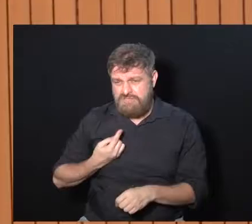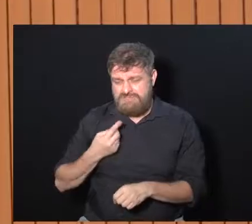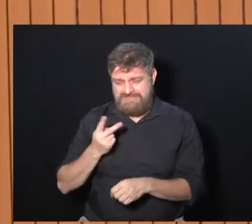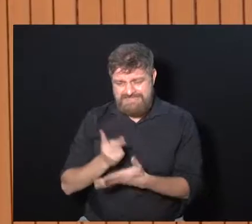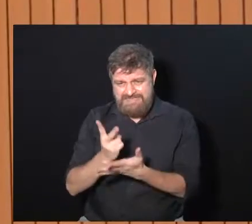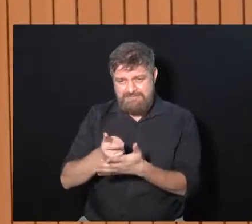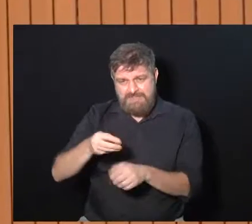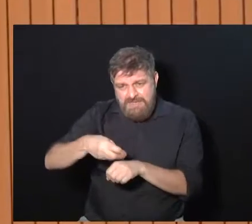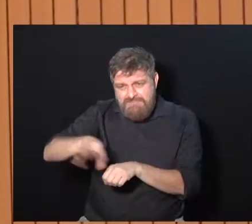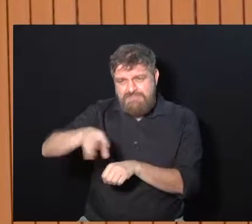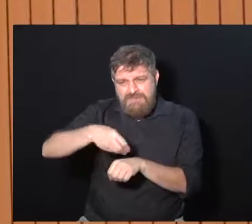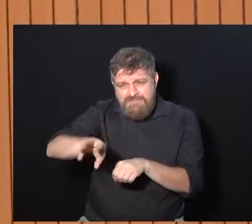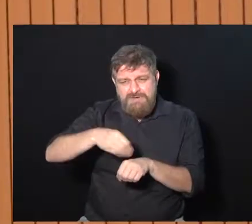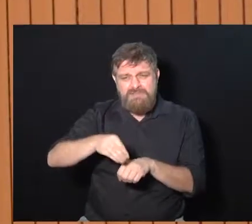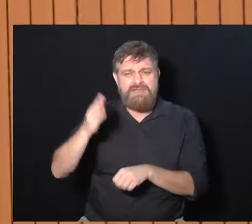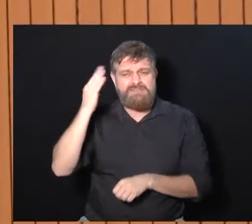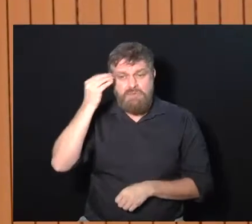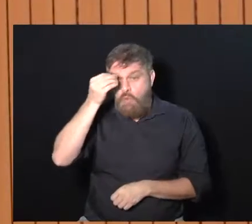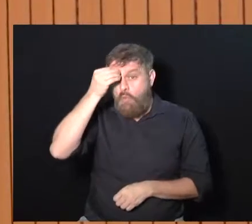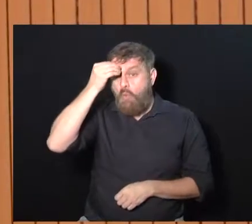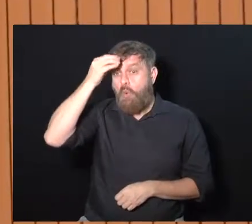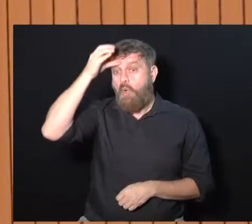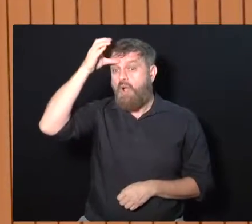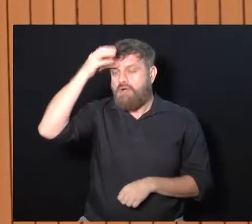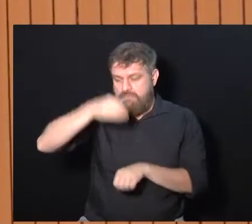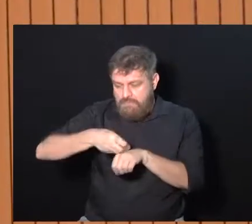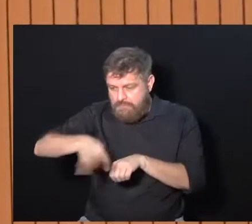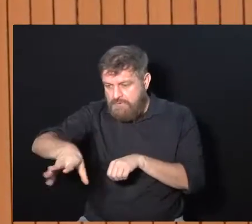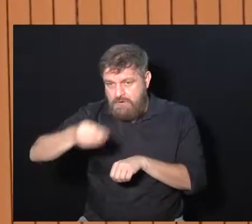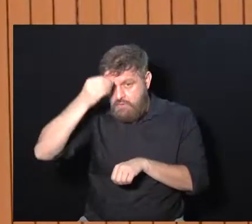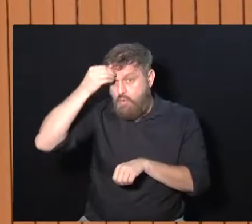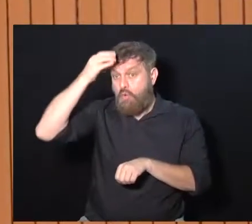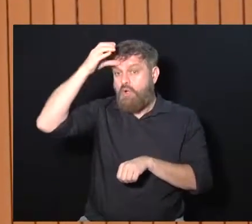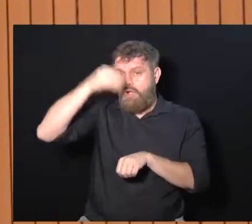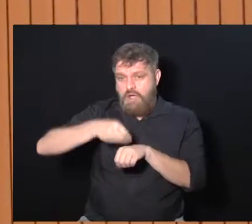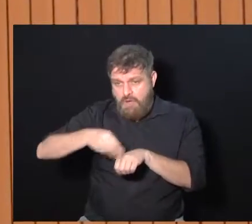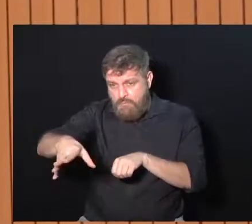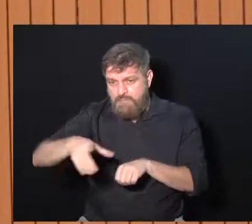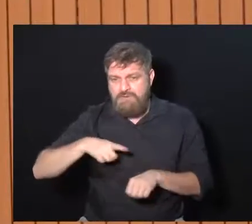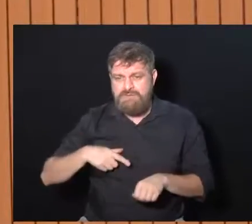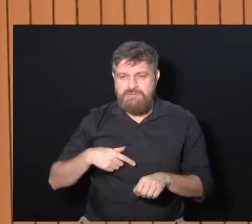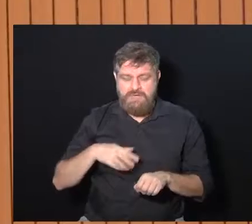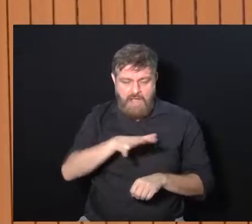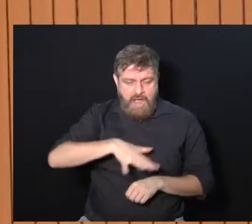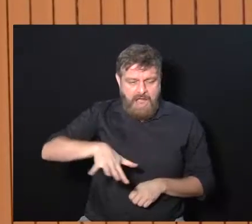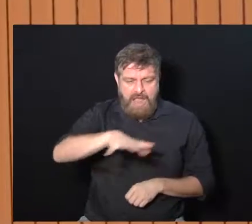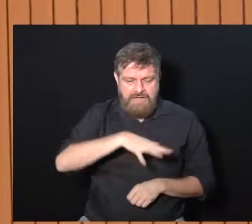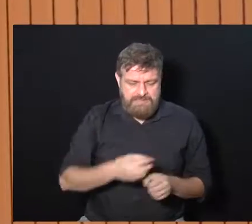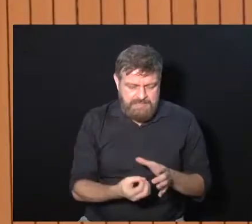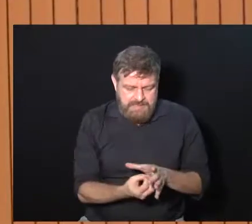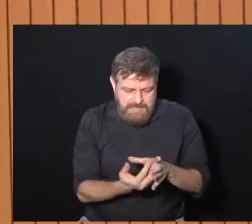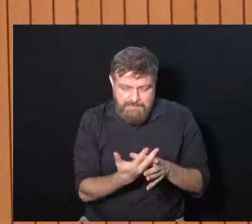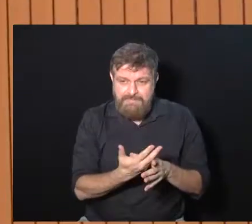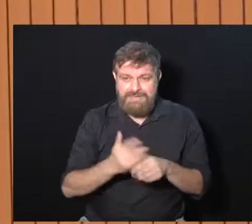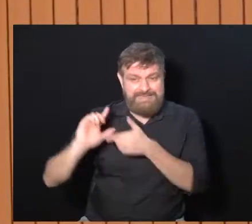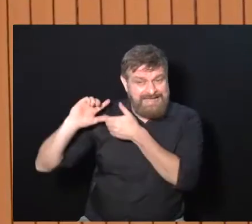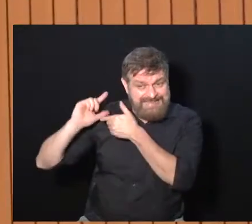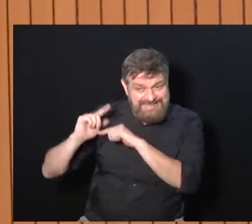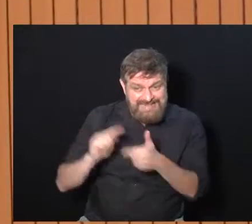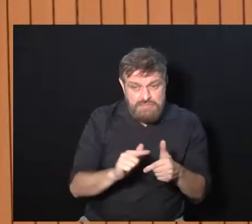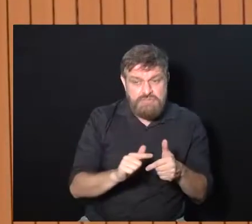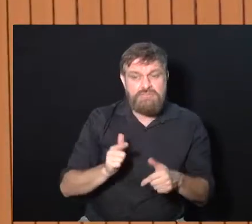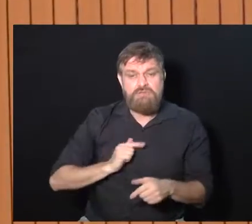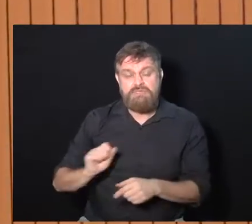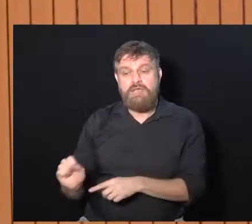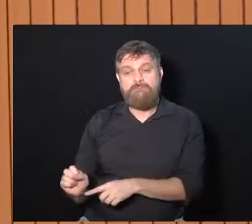passando os saberes, né, das plantas medicinais, científicos, populares, tendo toda essa